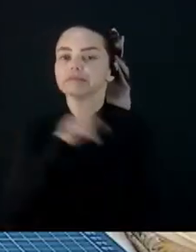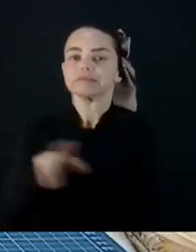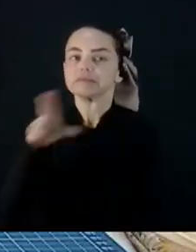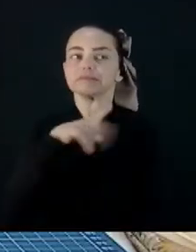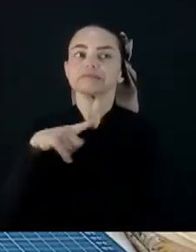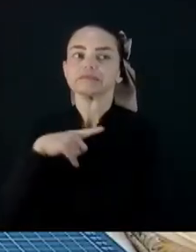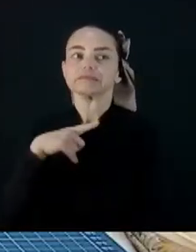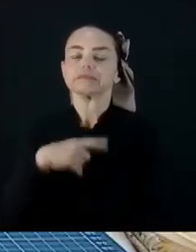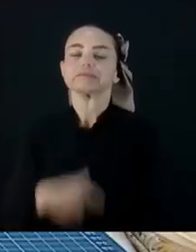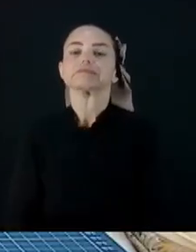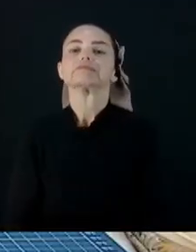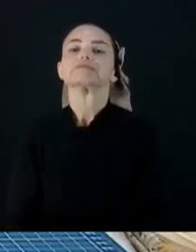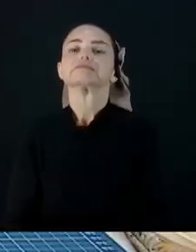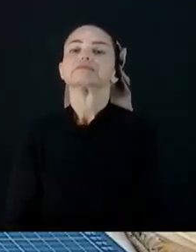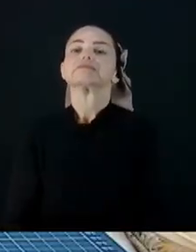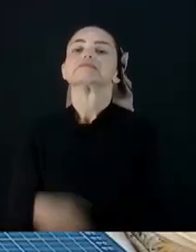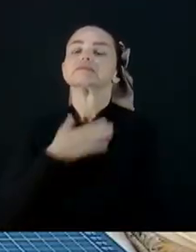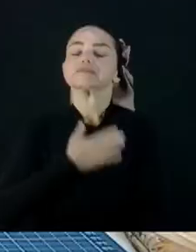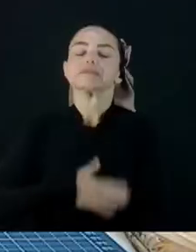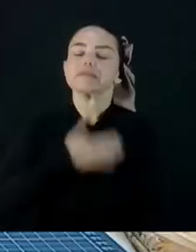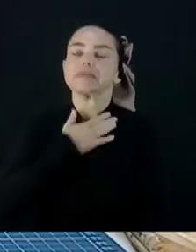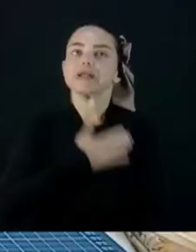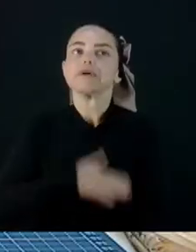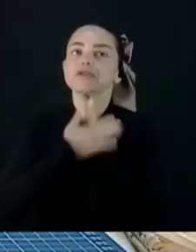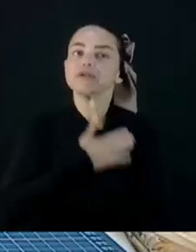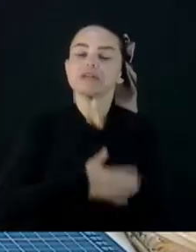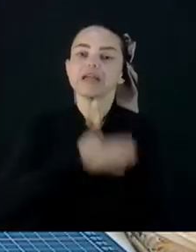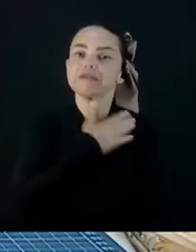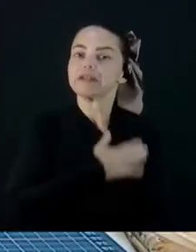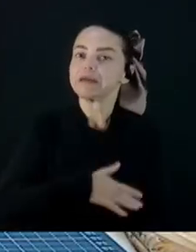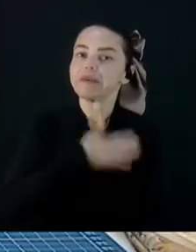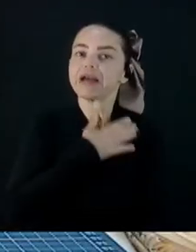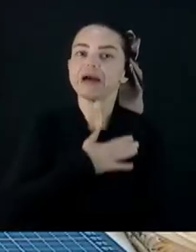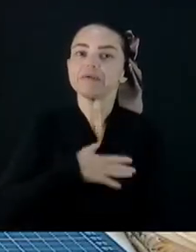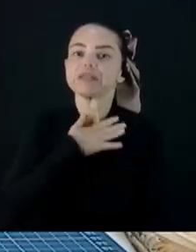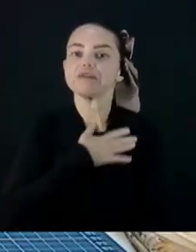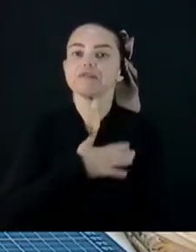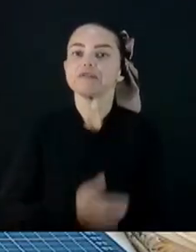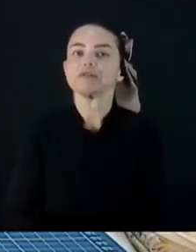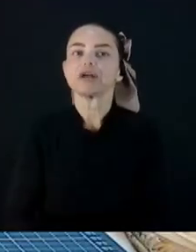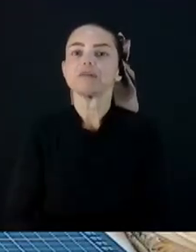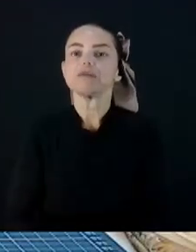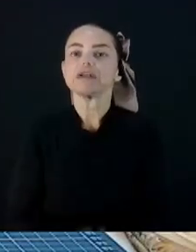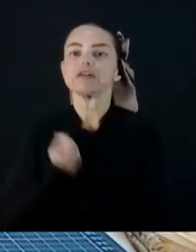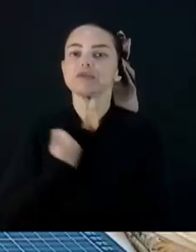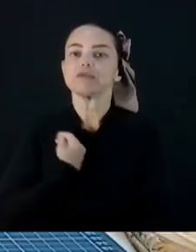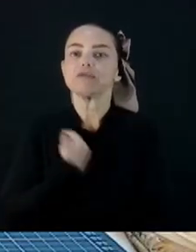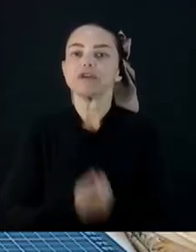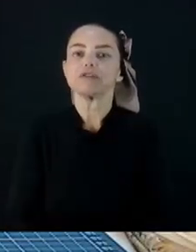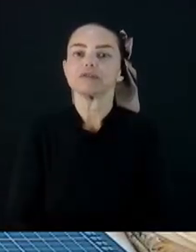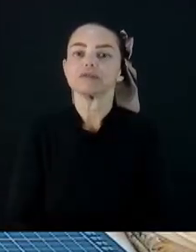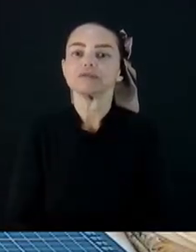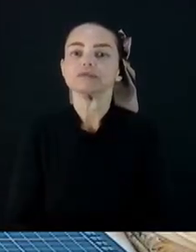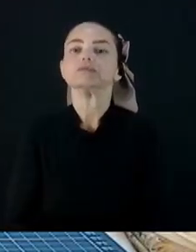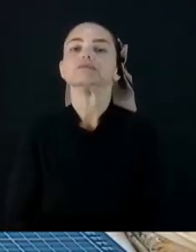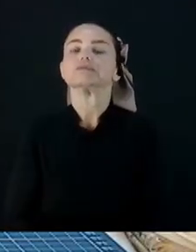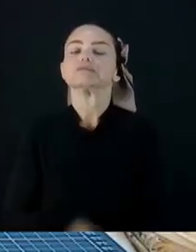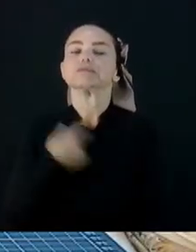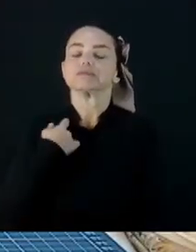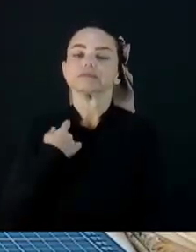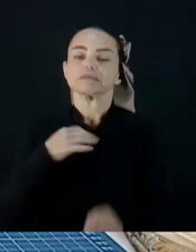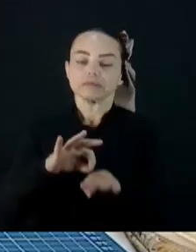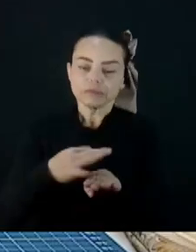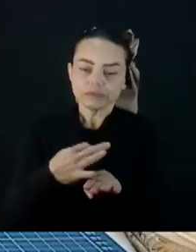escolar escola. tranquilamente. Vai dar pra riscar do mesmo jeito, tá? Essa aqui ajuda um pouquinho mais porque ela tem umas marcações já, né? Então ela